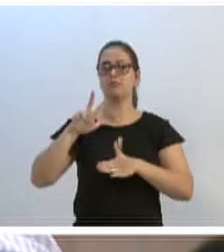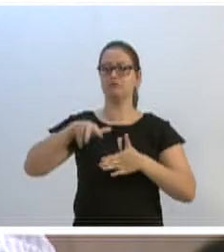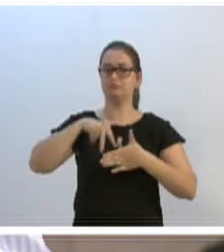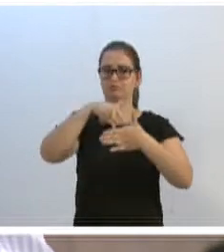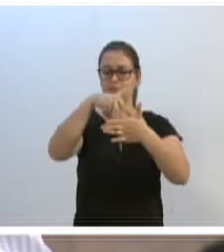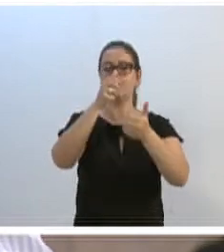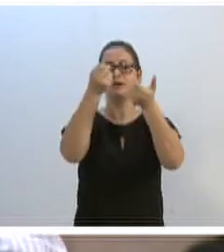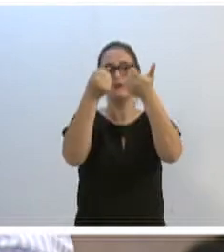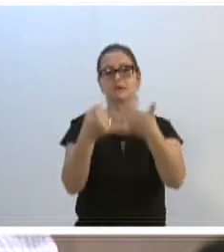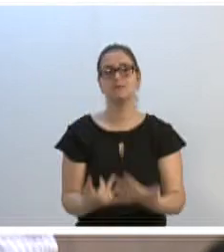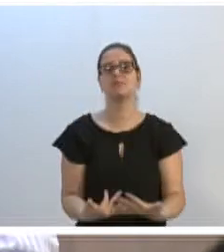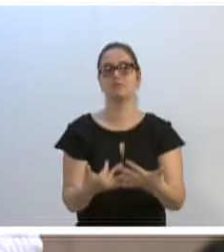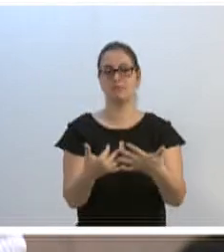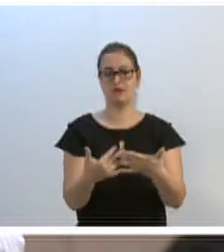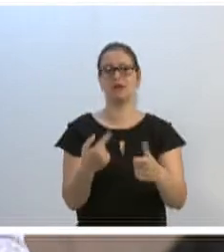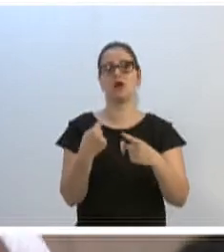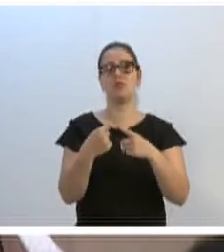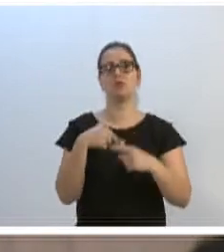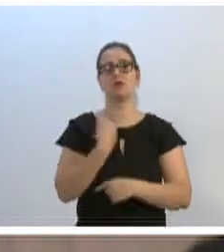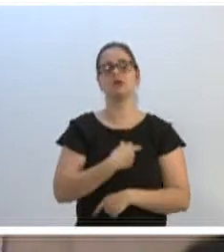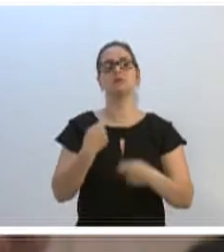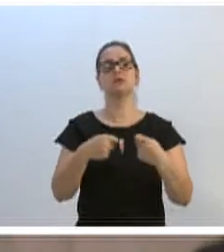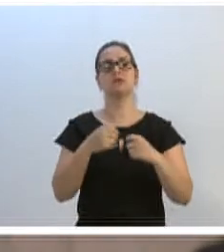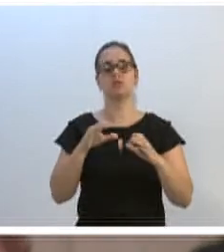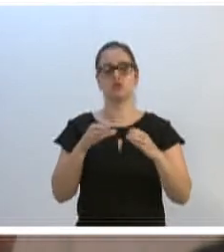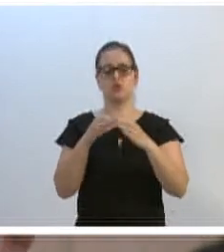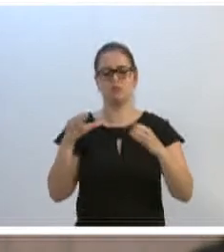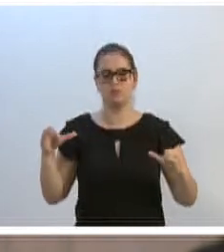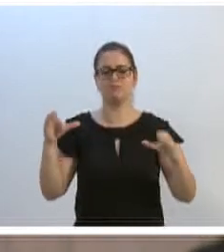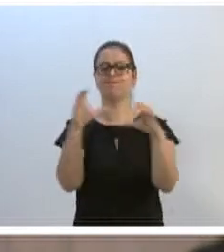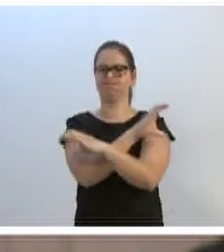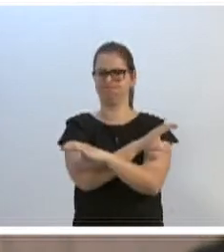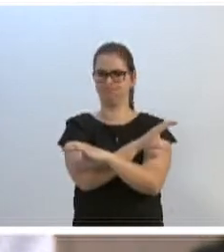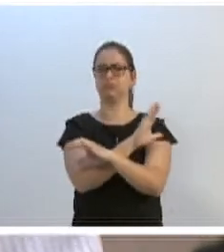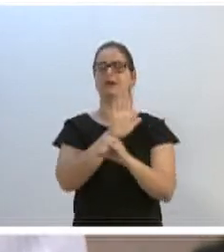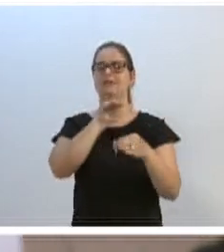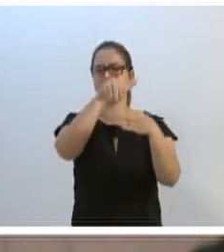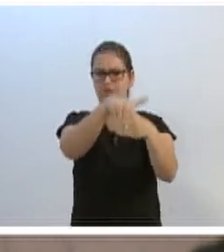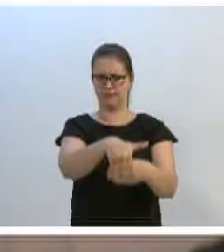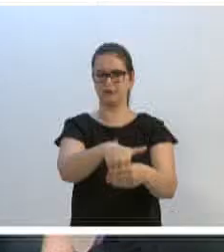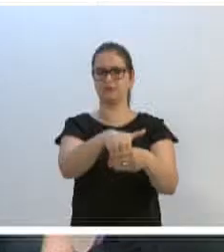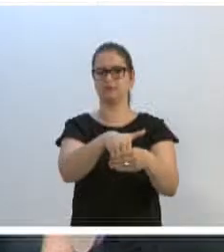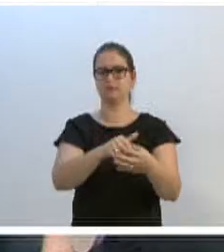para dar essa explicação, porque nós precisamos do quórum completo nessa eleição.